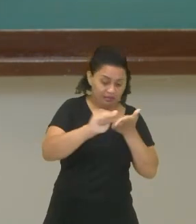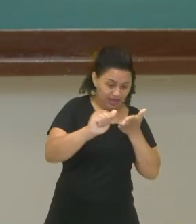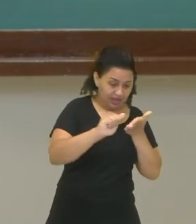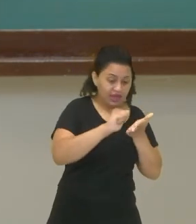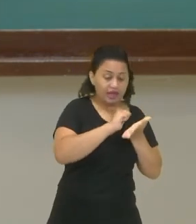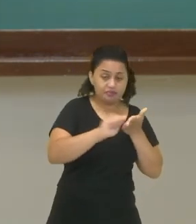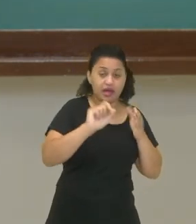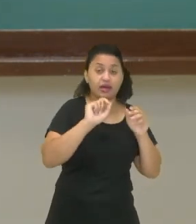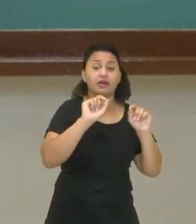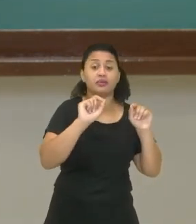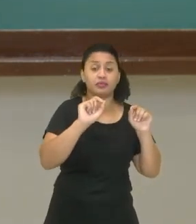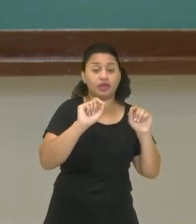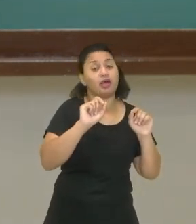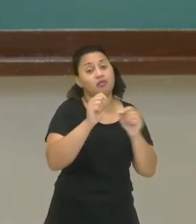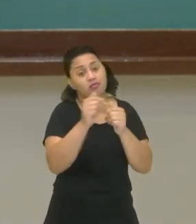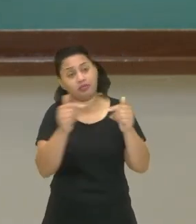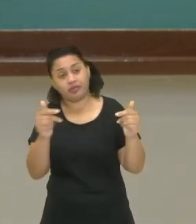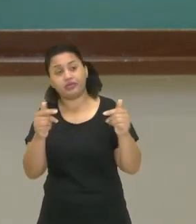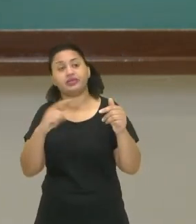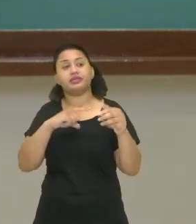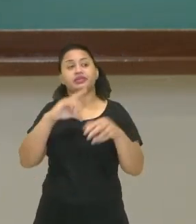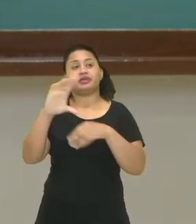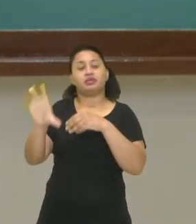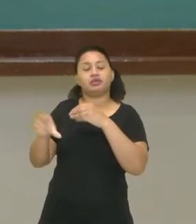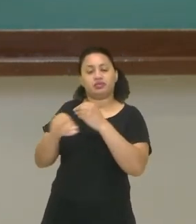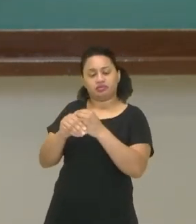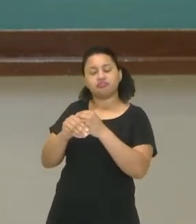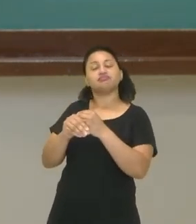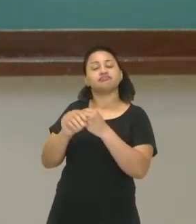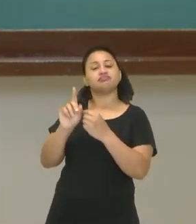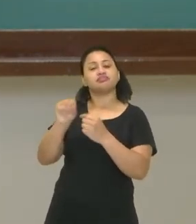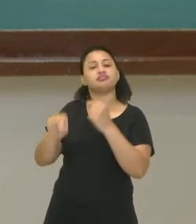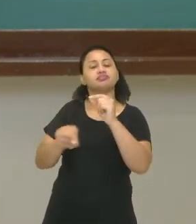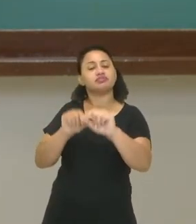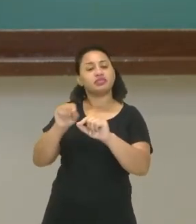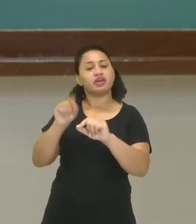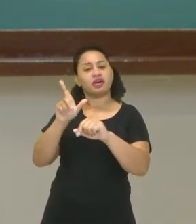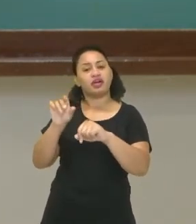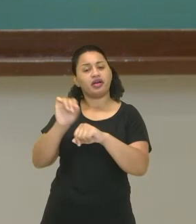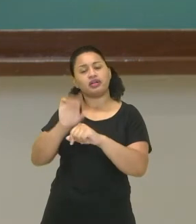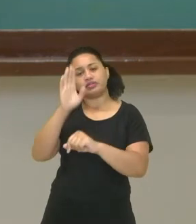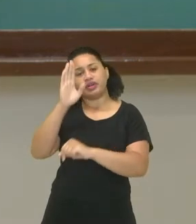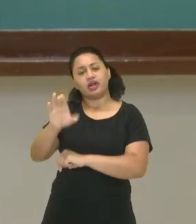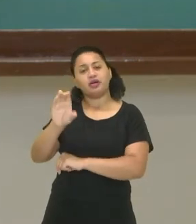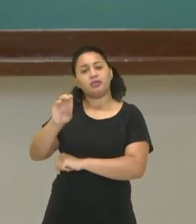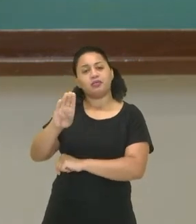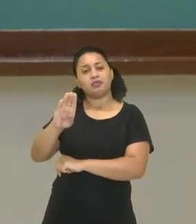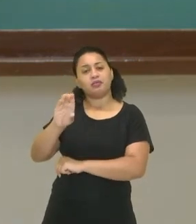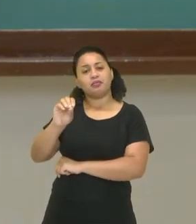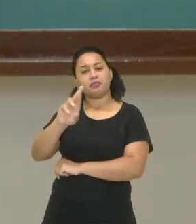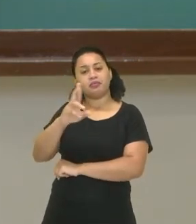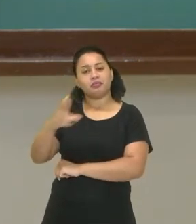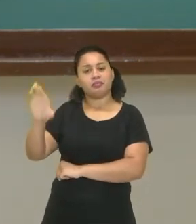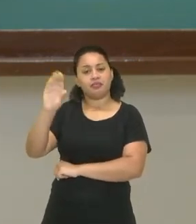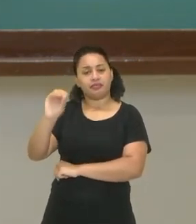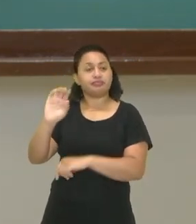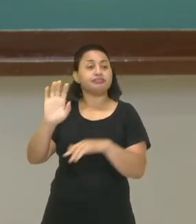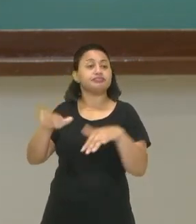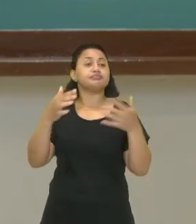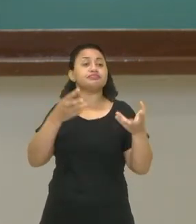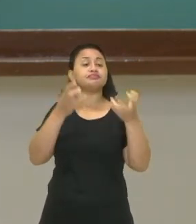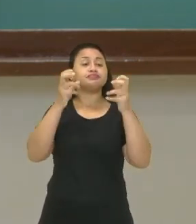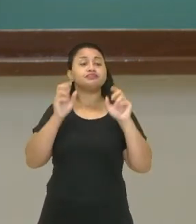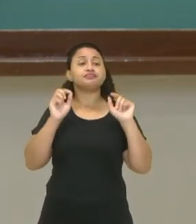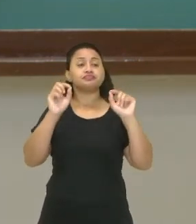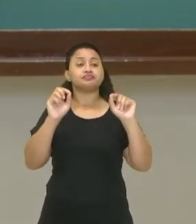alguma coisa, exige o complemento objeto direto, borrão. Então, o que eu percebo aqui? Eu percebo